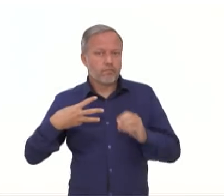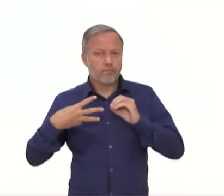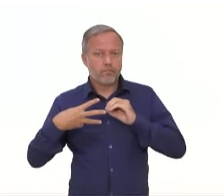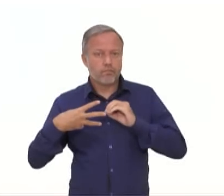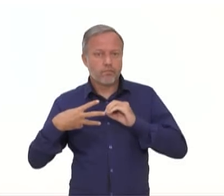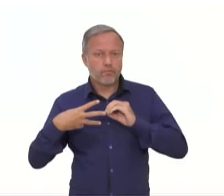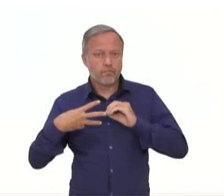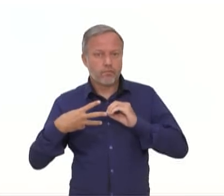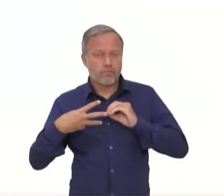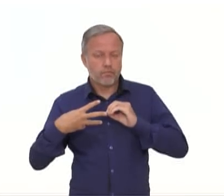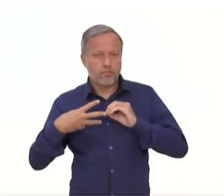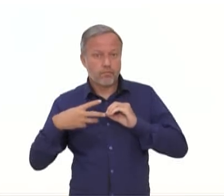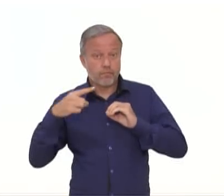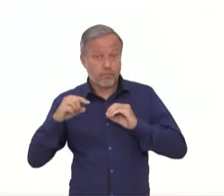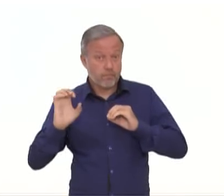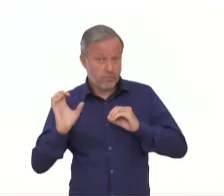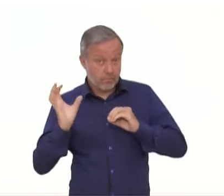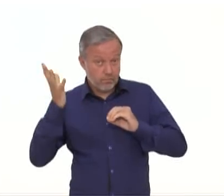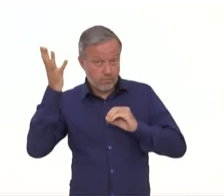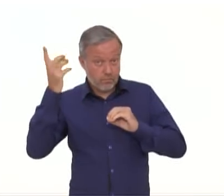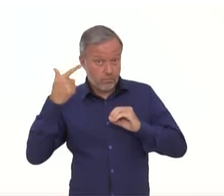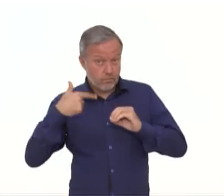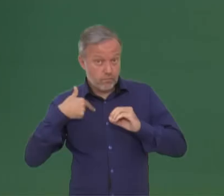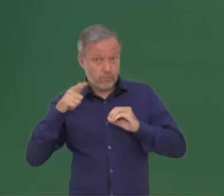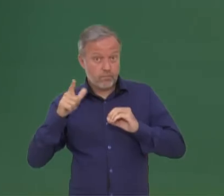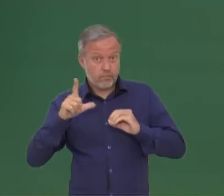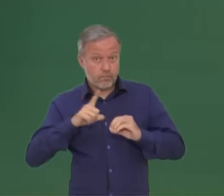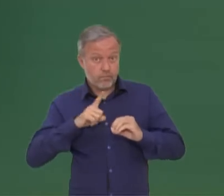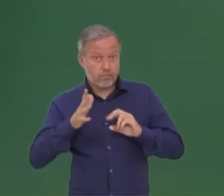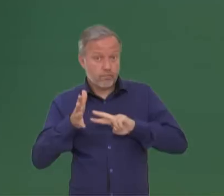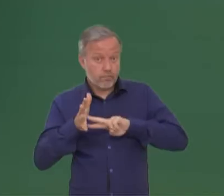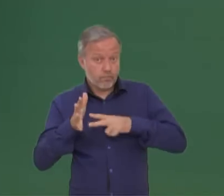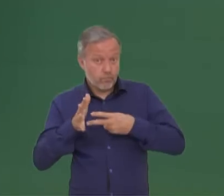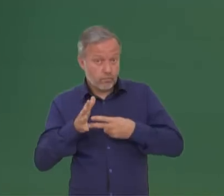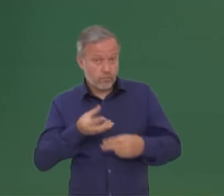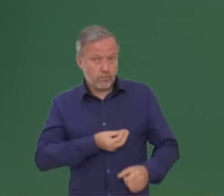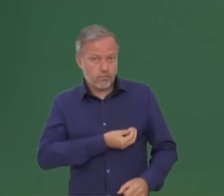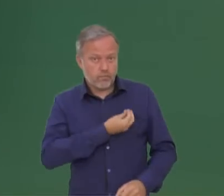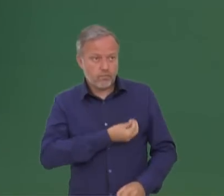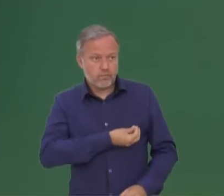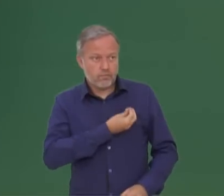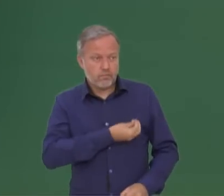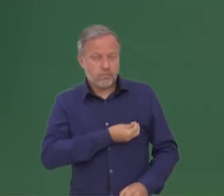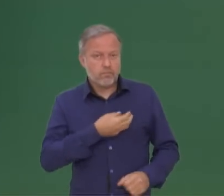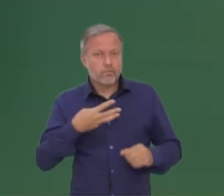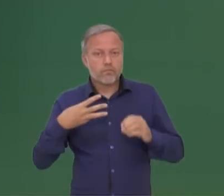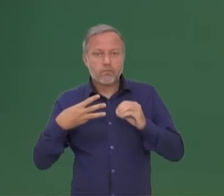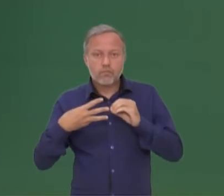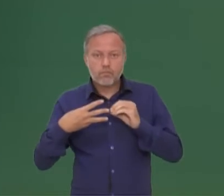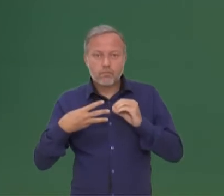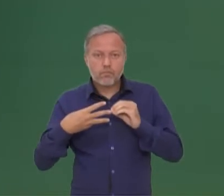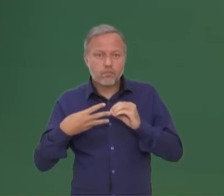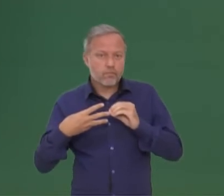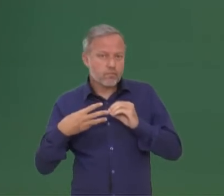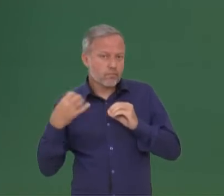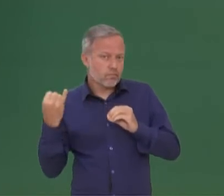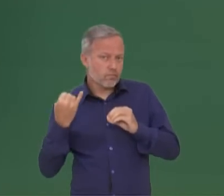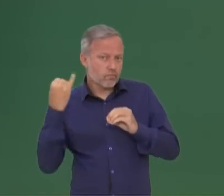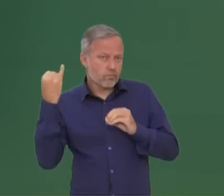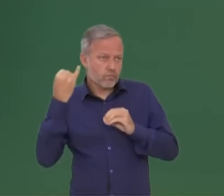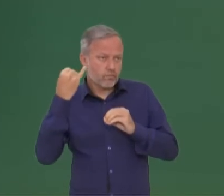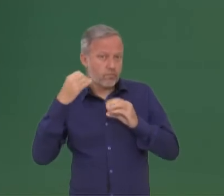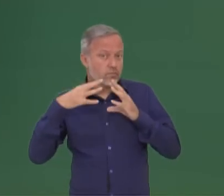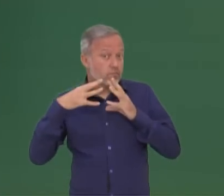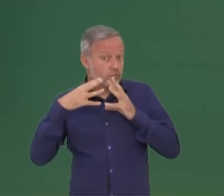que nelas ocorrem as atividades que caracterizam a vida. Então, a célula é fundamental